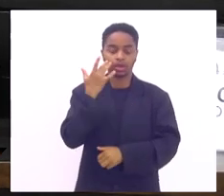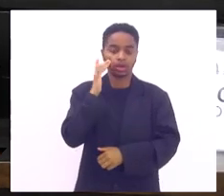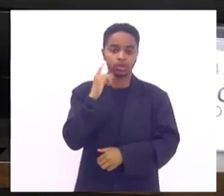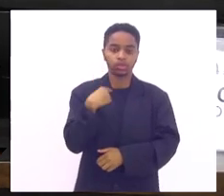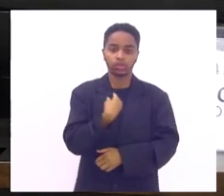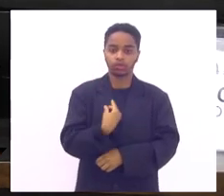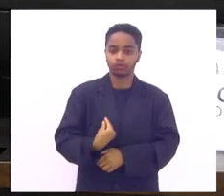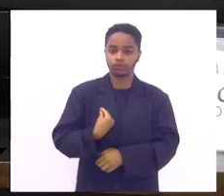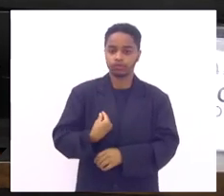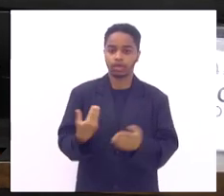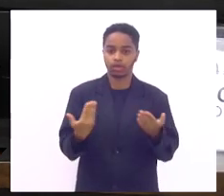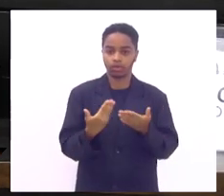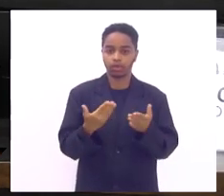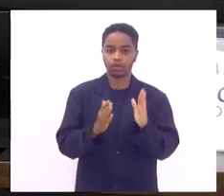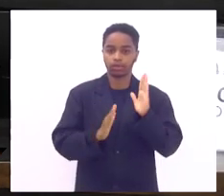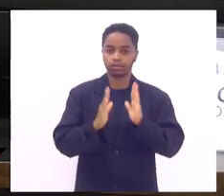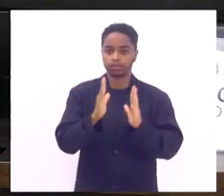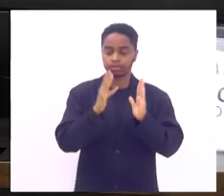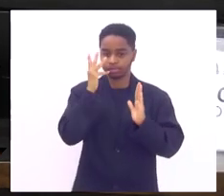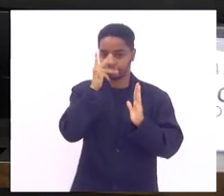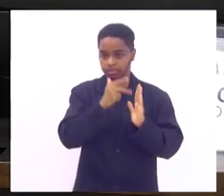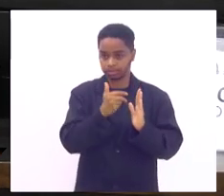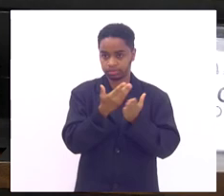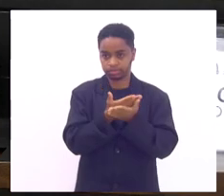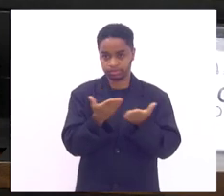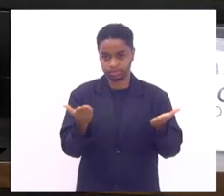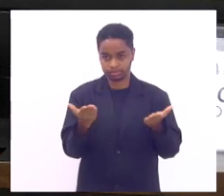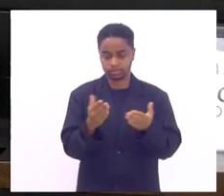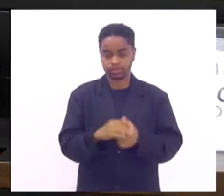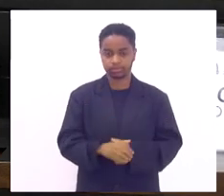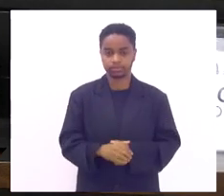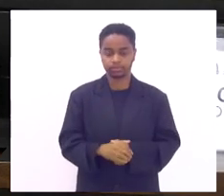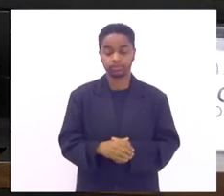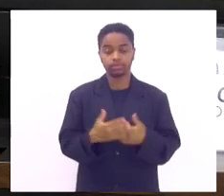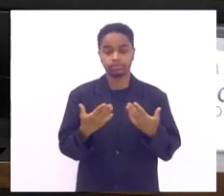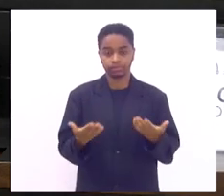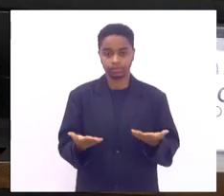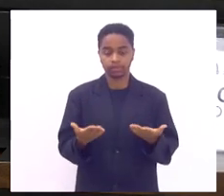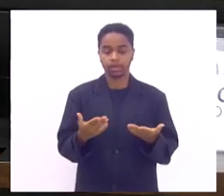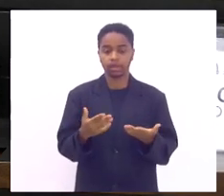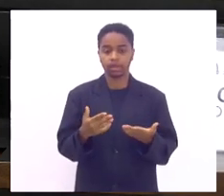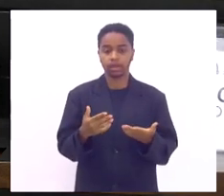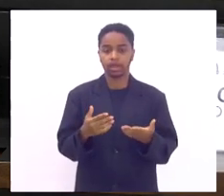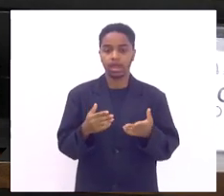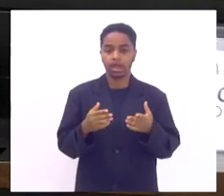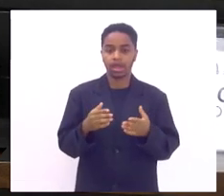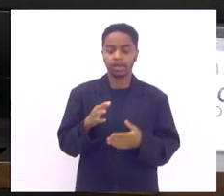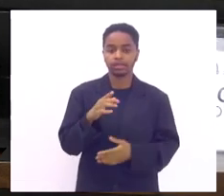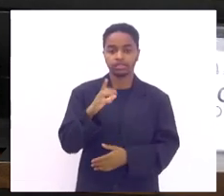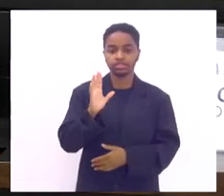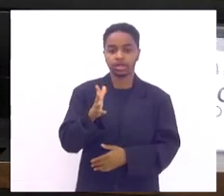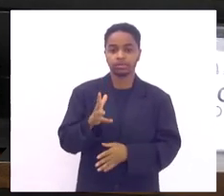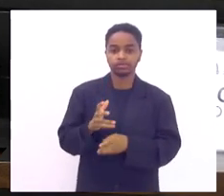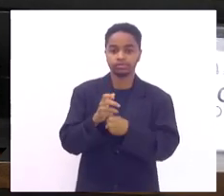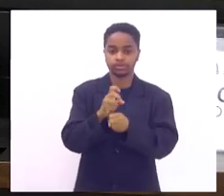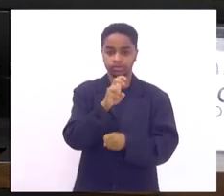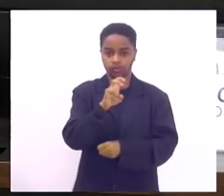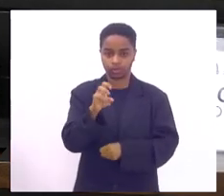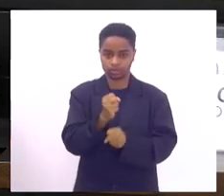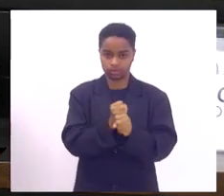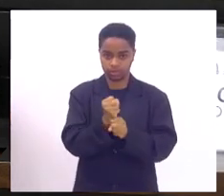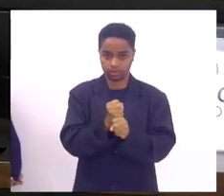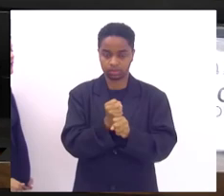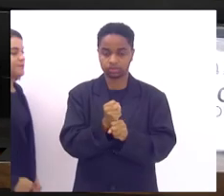momento ímpar. Então, um abraço a todos da Receita Federal também. Ontem, a Receita Federal fez 55 anos de fundação nessa